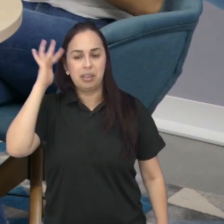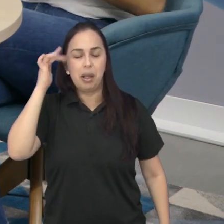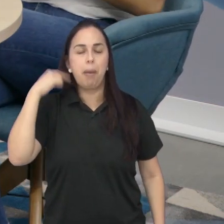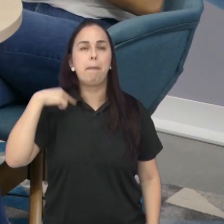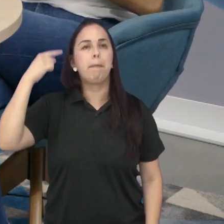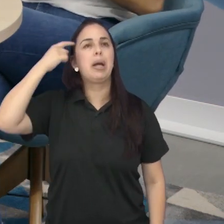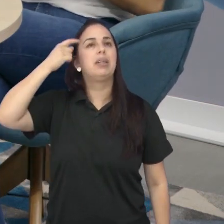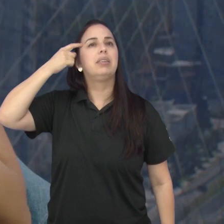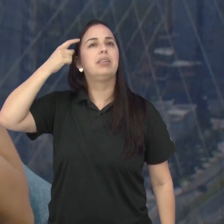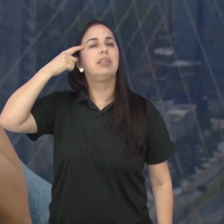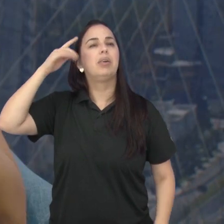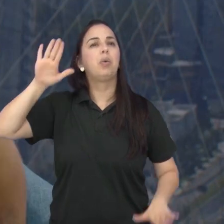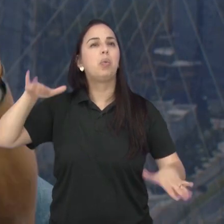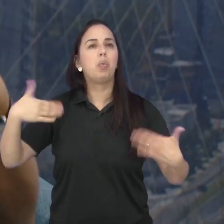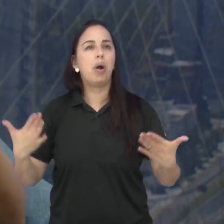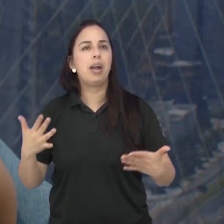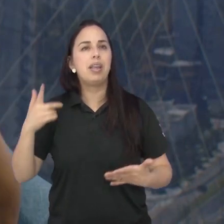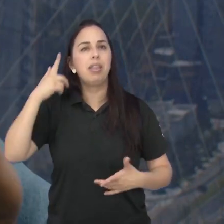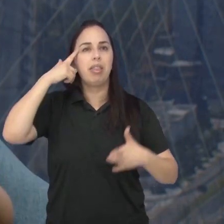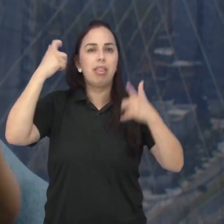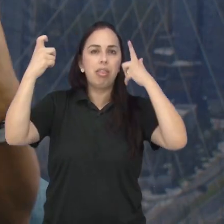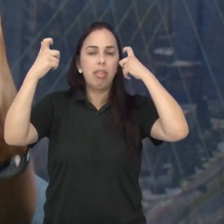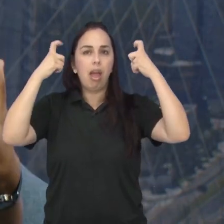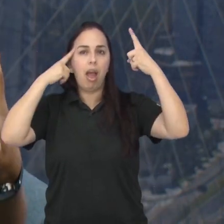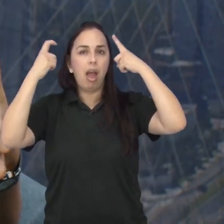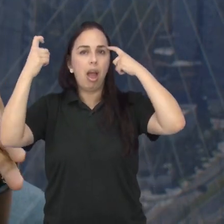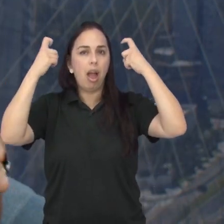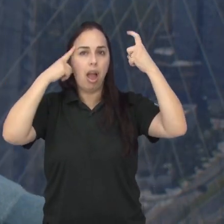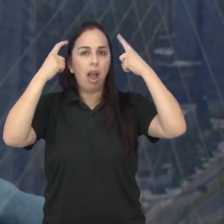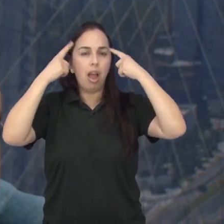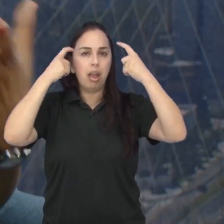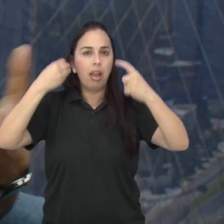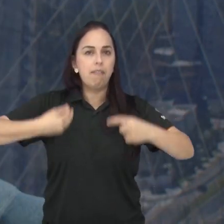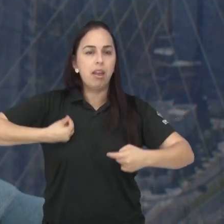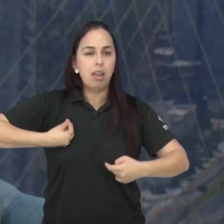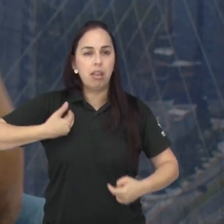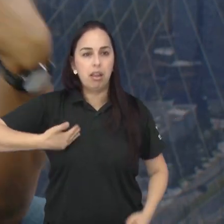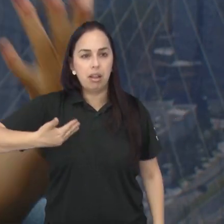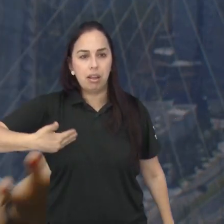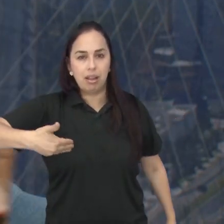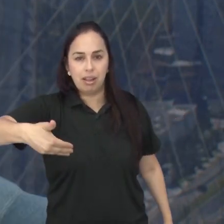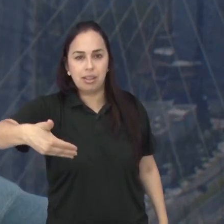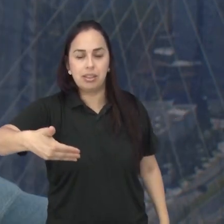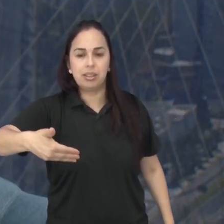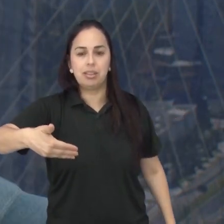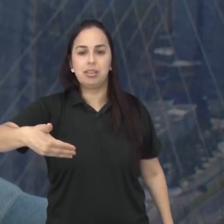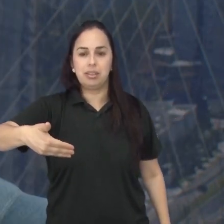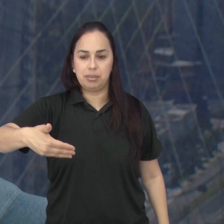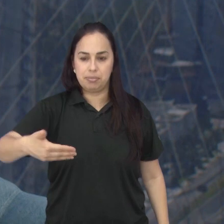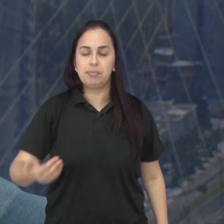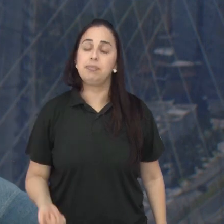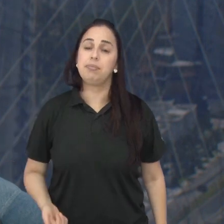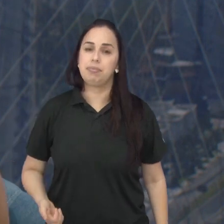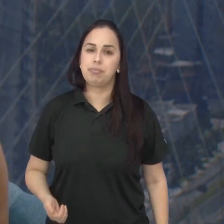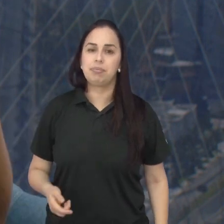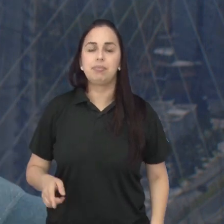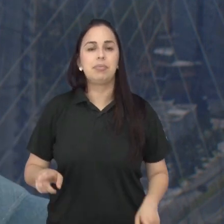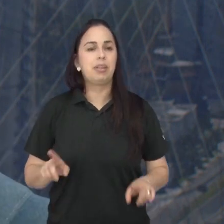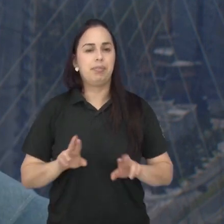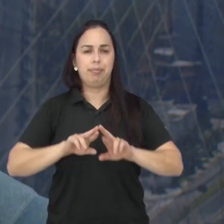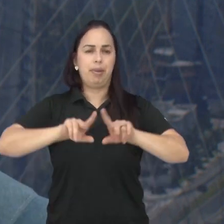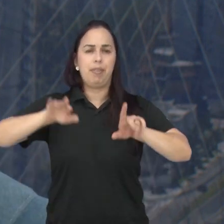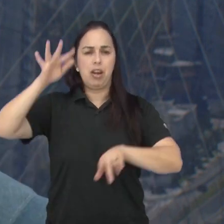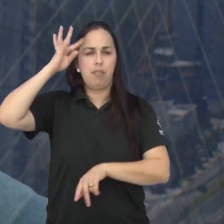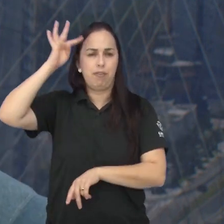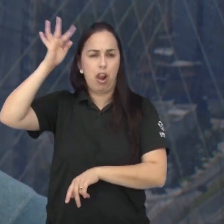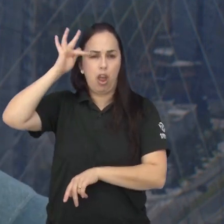sempre penso ali, né? Quais são as ideias para adiar o fim do mundo, que diria lá o Ailton Krenak, ou Davi Copenau,